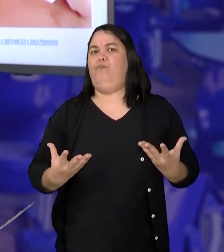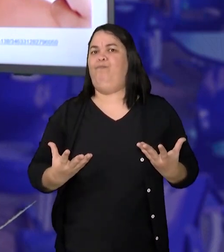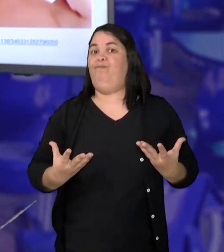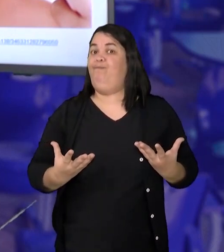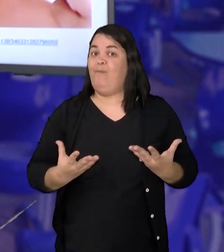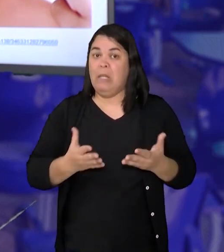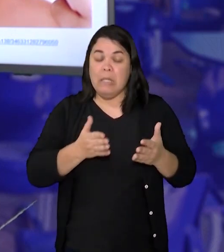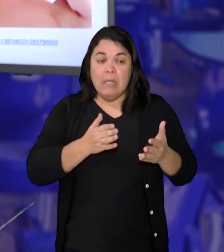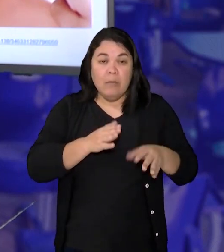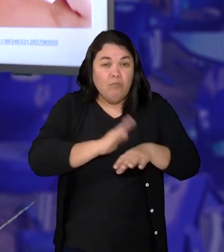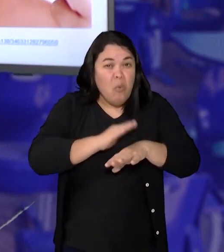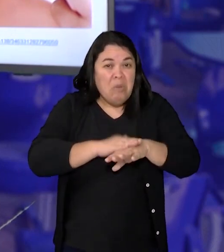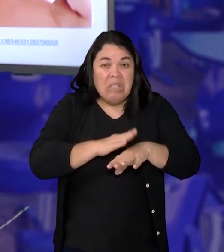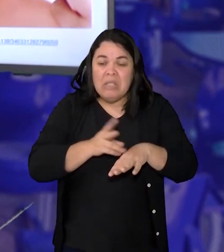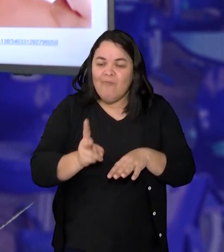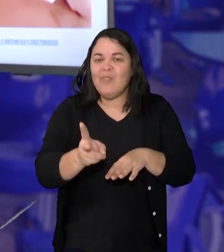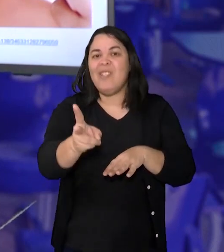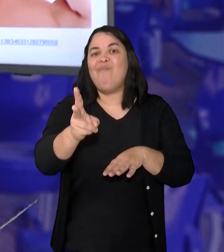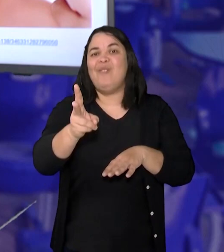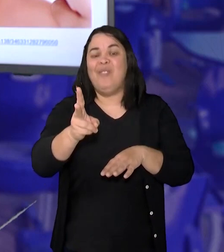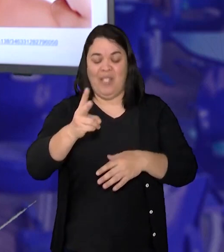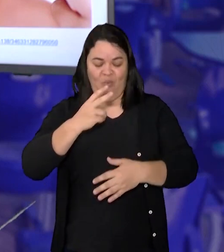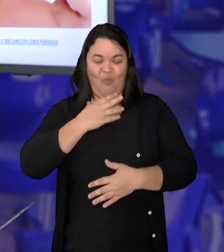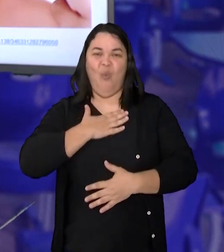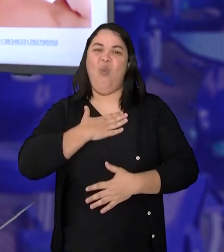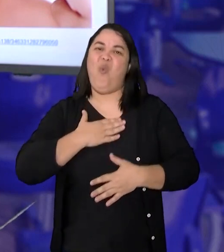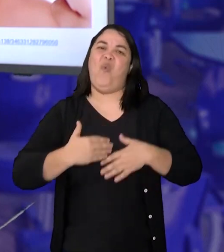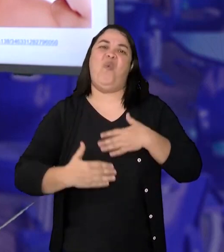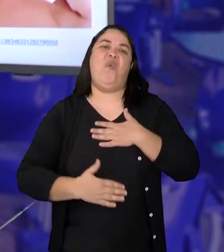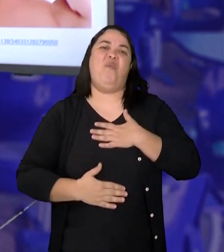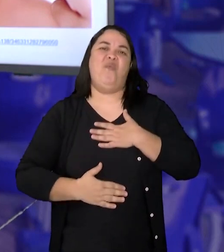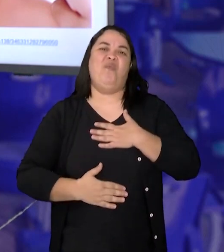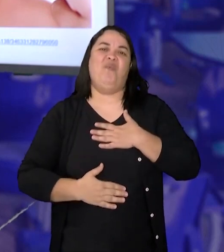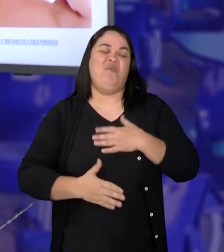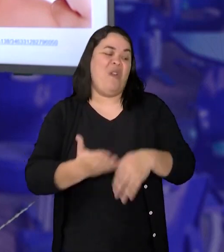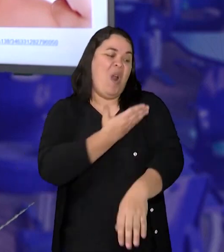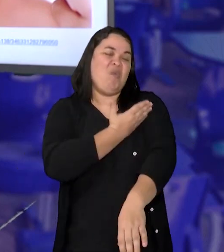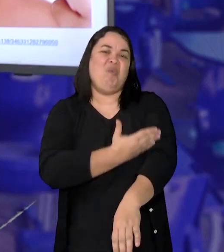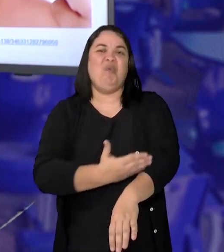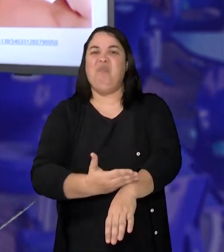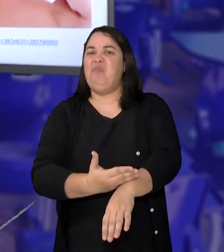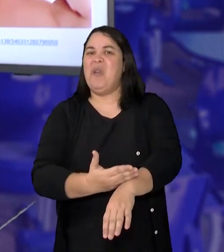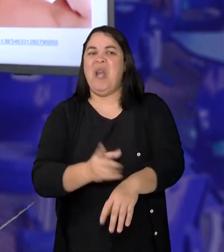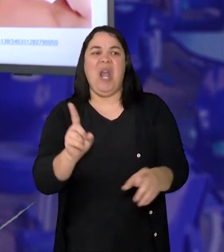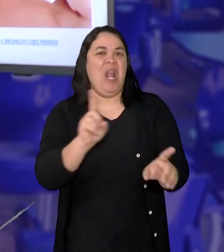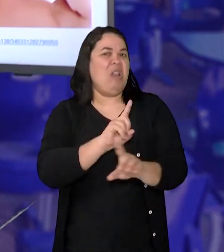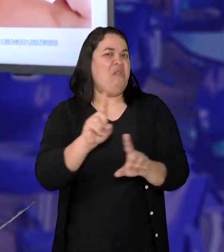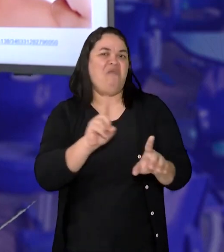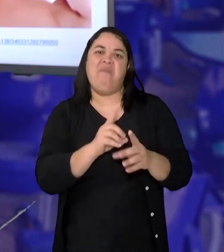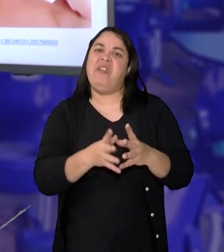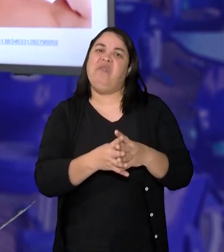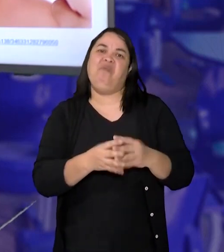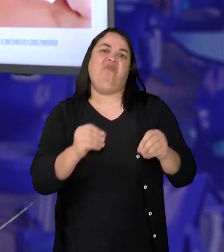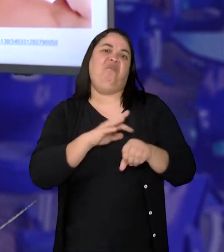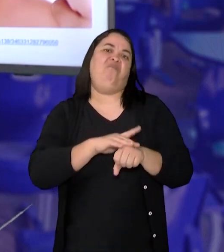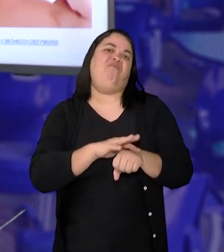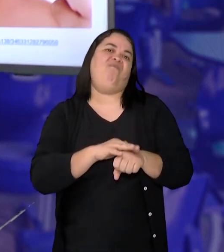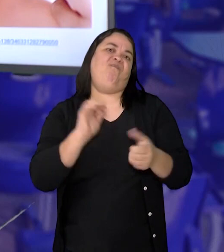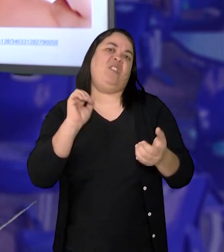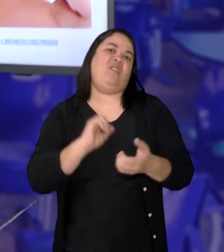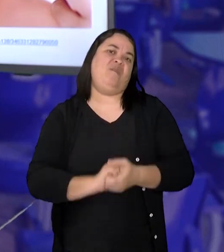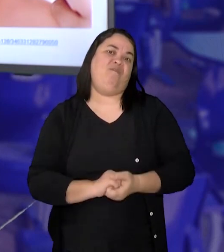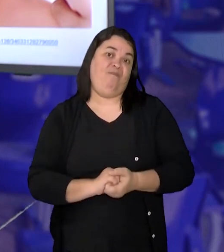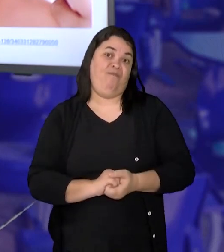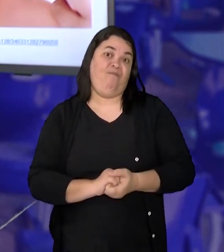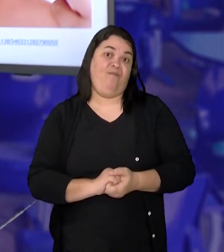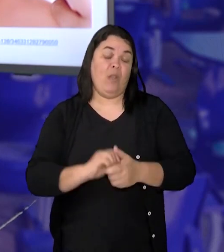os momentos, o que vai me causar é o meu organismo vai se acostumar. E aí, cada vez mais, eu vou